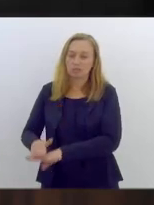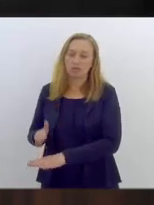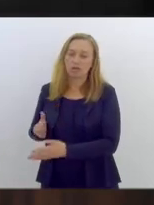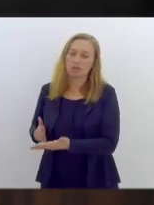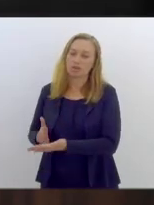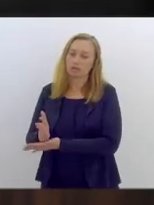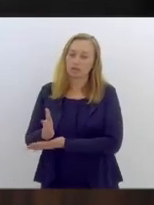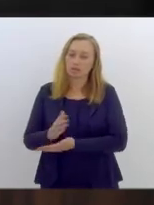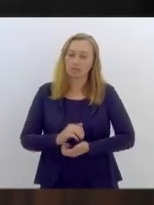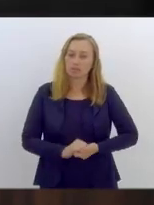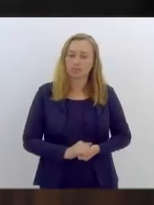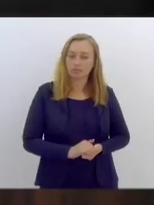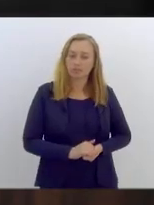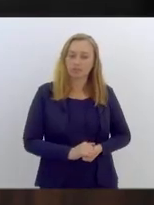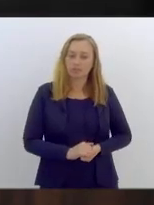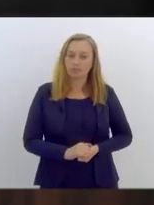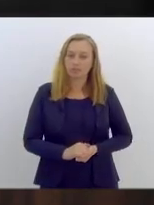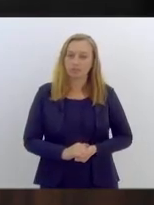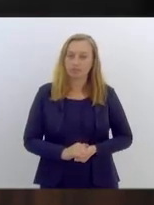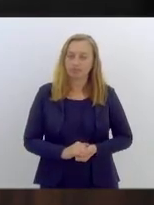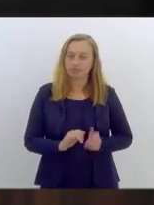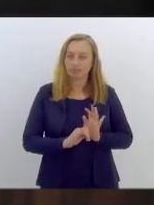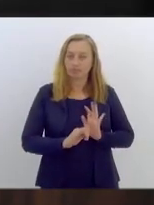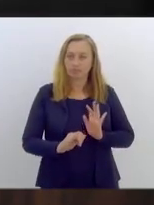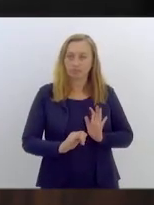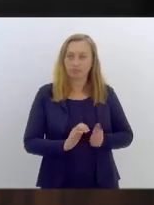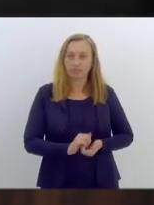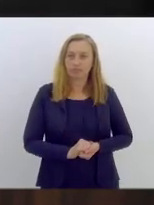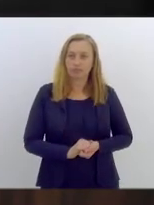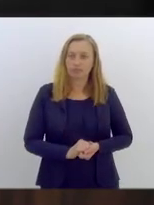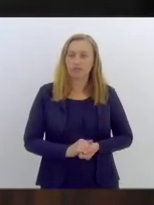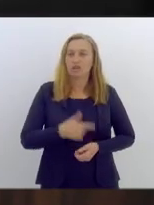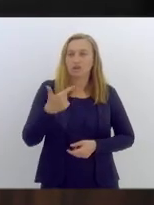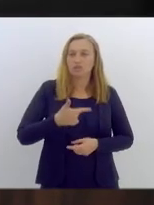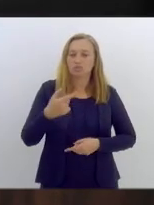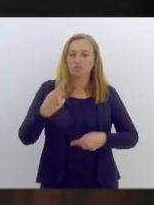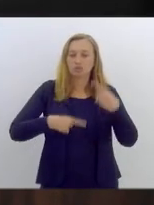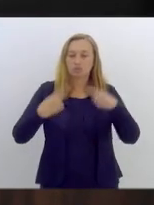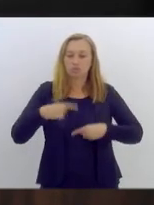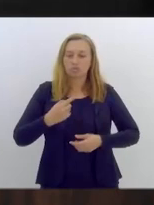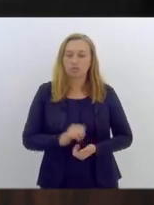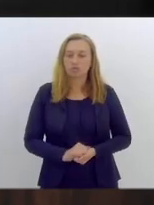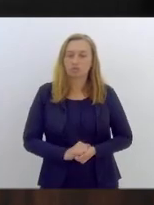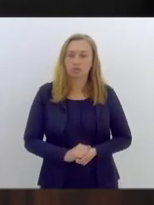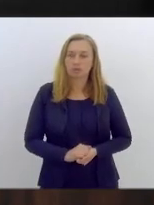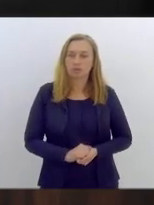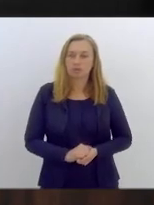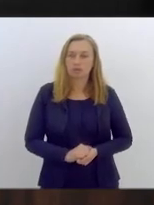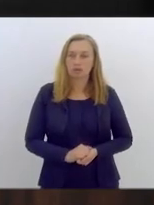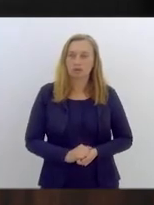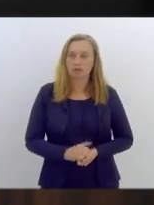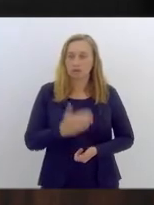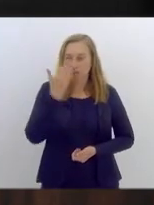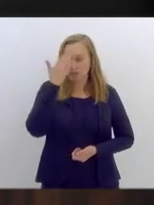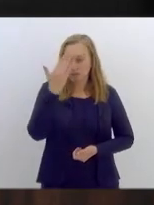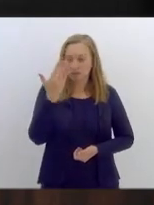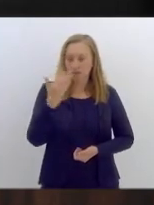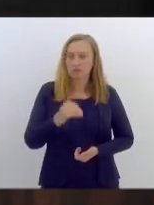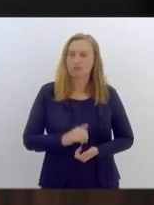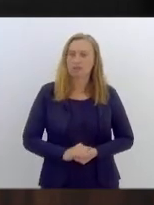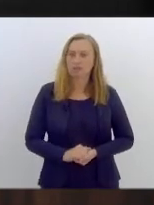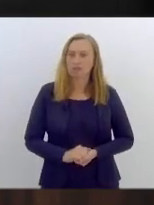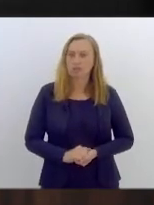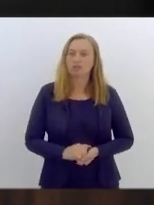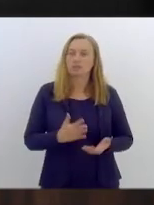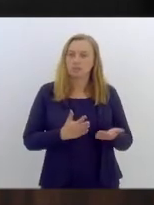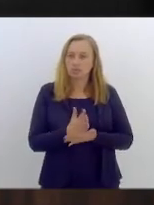estão. Aprovado. Vai a redação do vencido para a segunda discussão. Aproveito para agradecer aos nossos pares